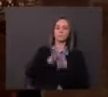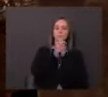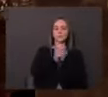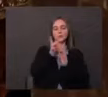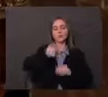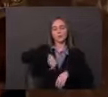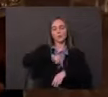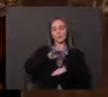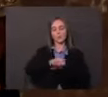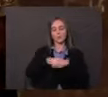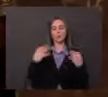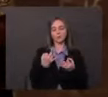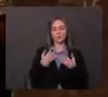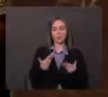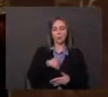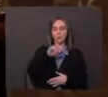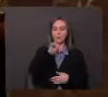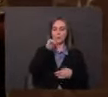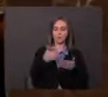agora e na hora da nossa morte. Amém.